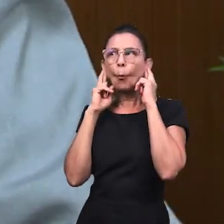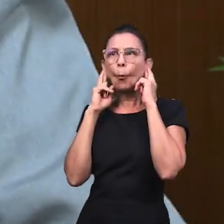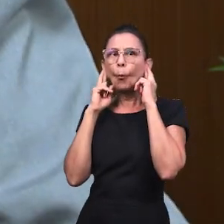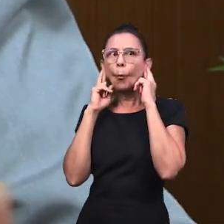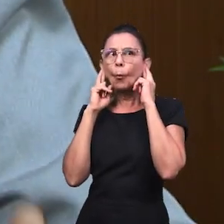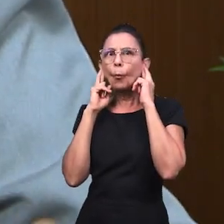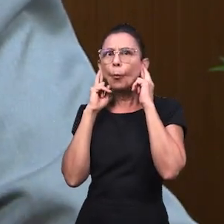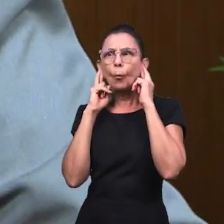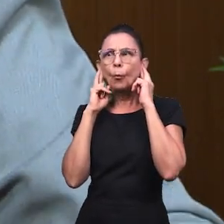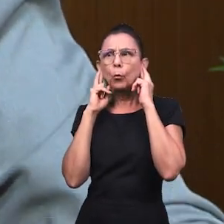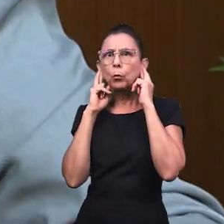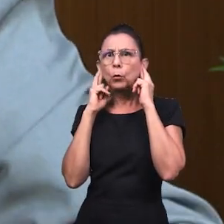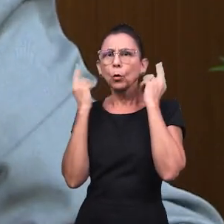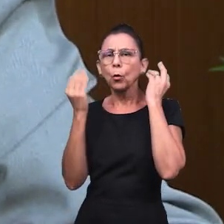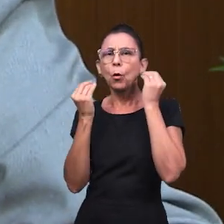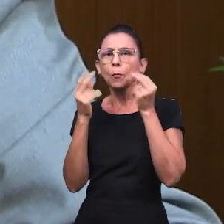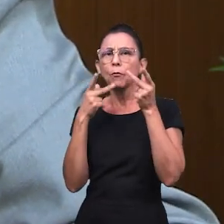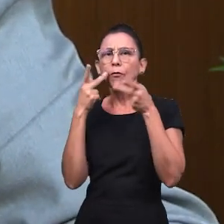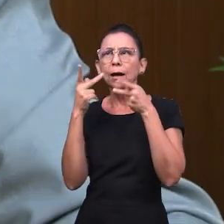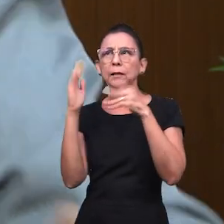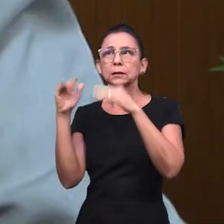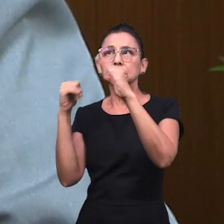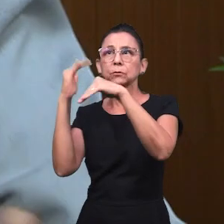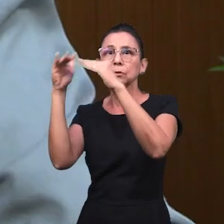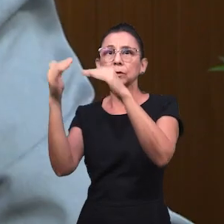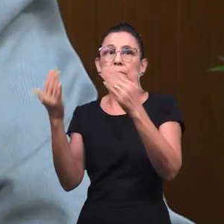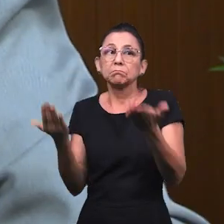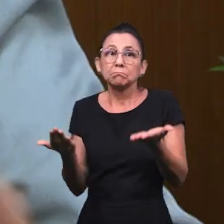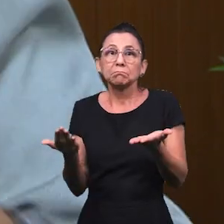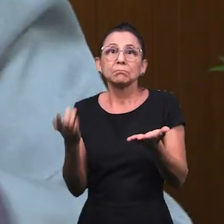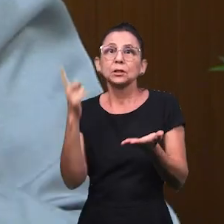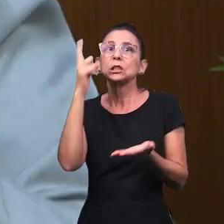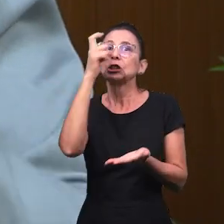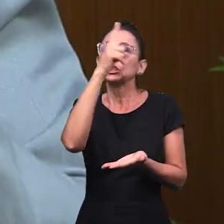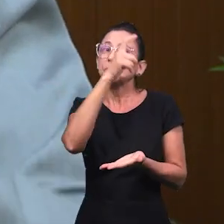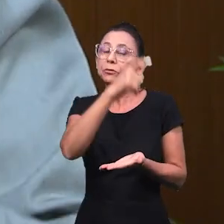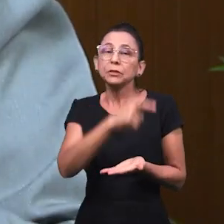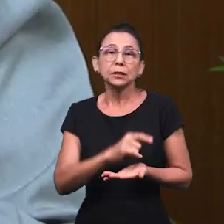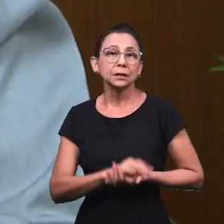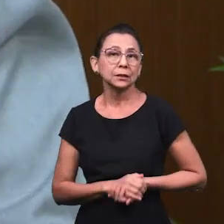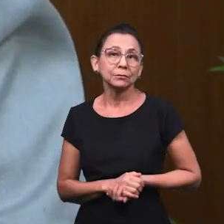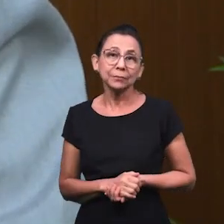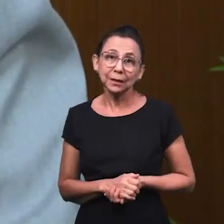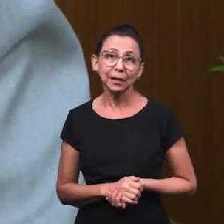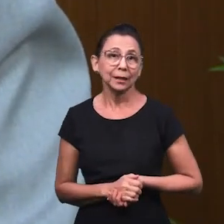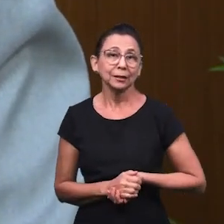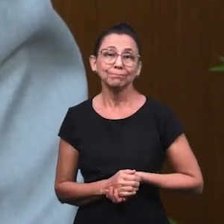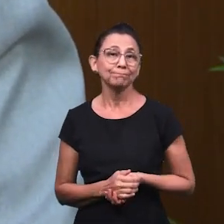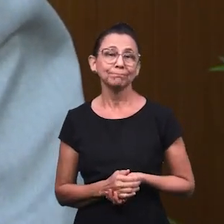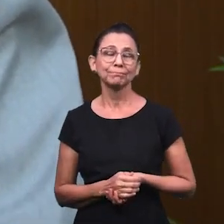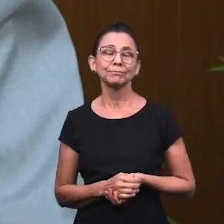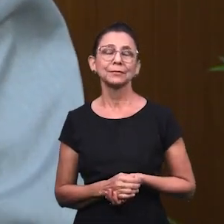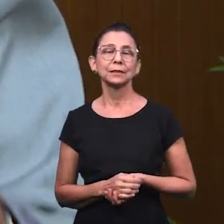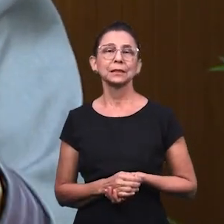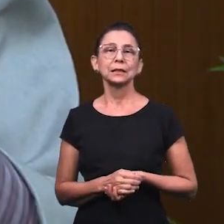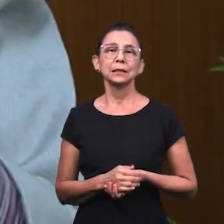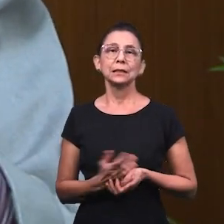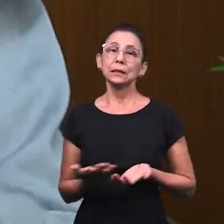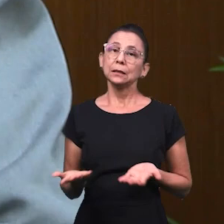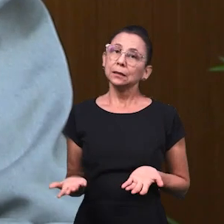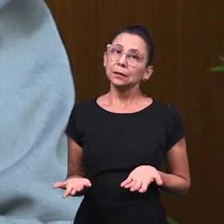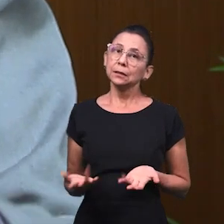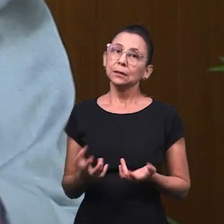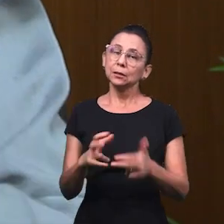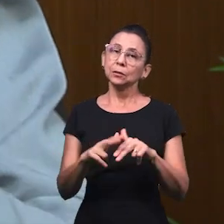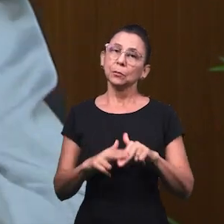não consegue desenvolver a fala. Por esse motivo, por não aprender a usar o seu aparelho fonador. E